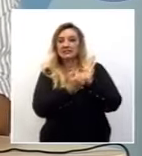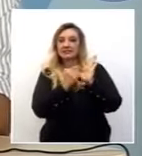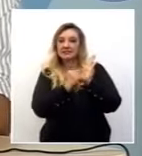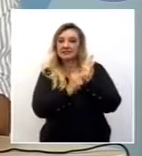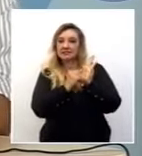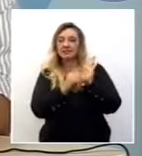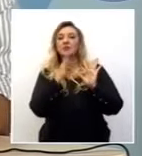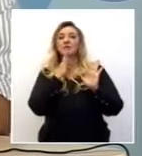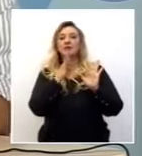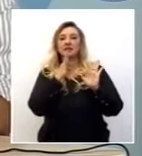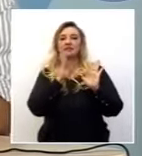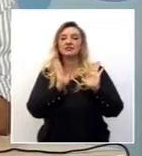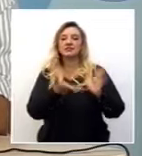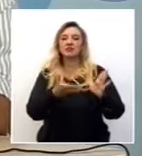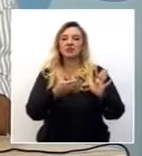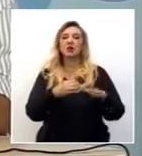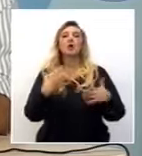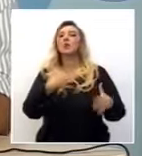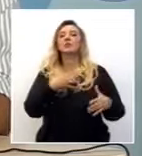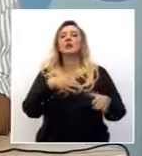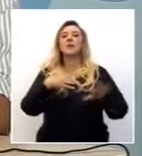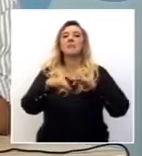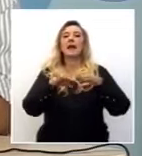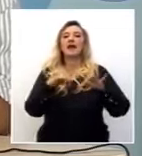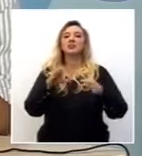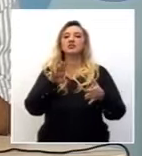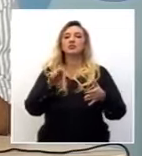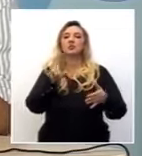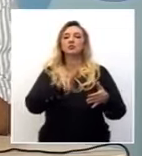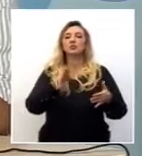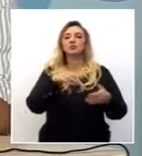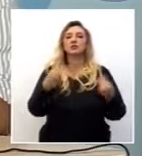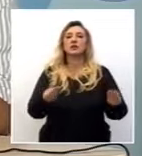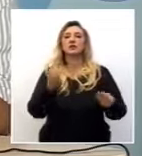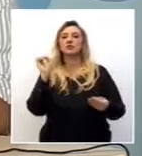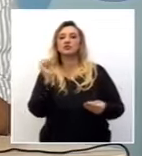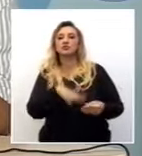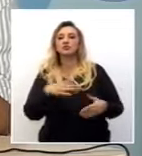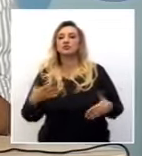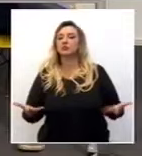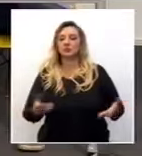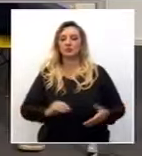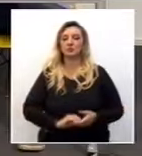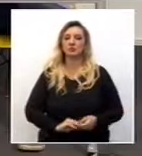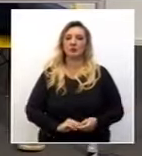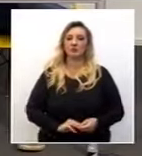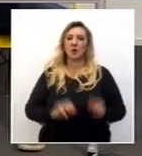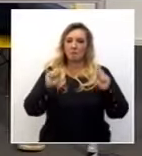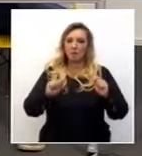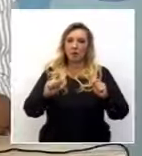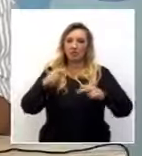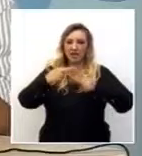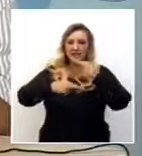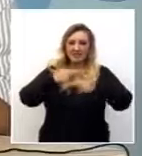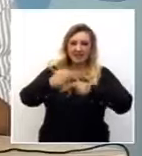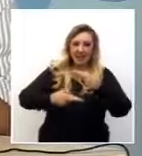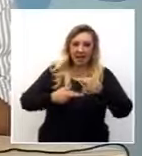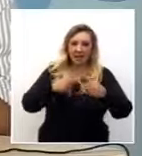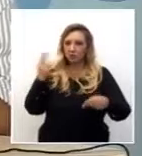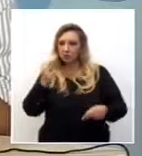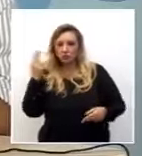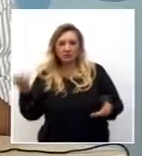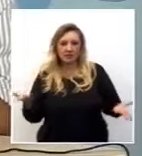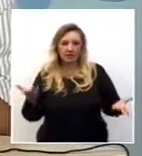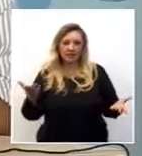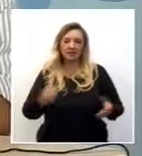vocês conhecem. Poxa, que tipo de plástico é aquele? Como deve ser o descarte dele? Dá para reciclar? Não dá para